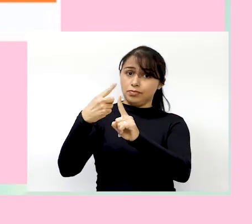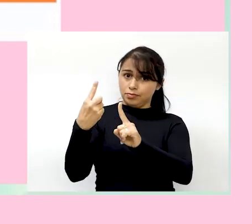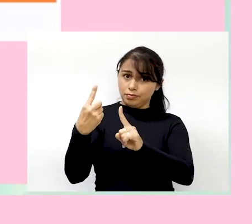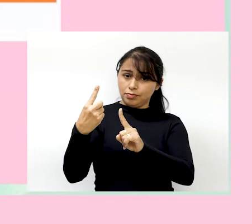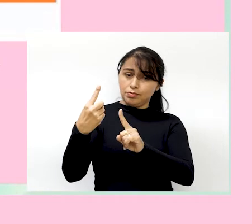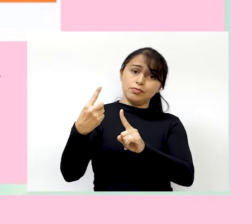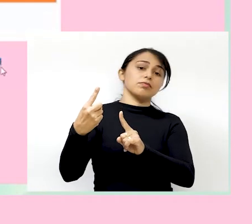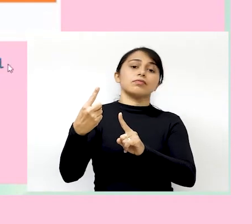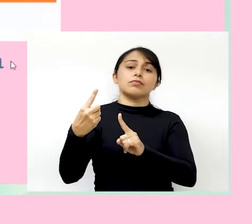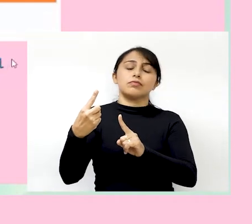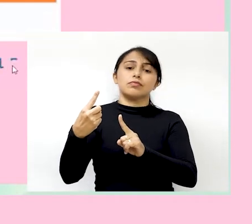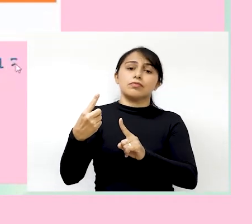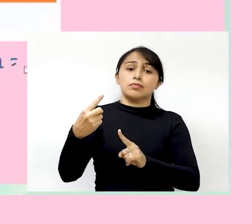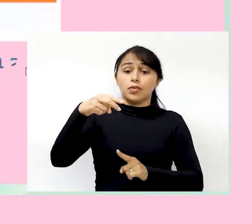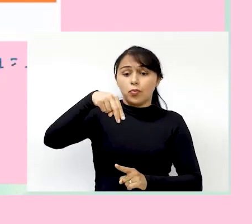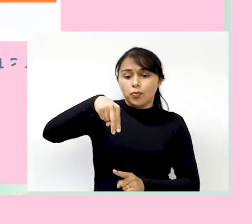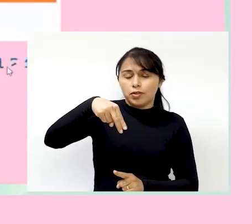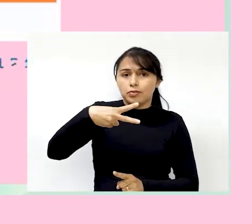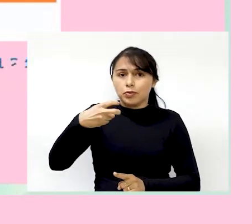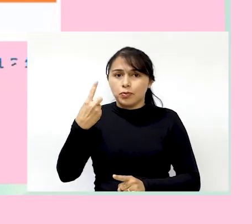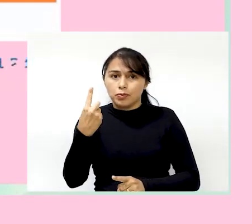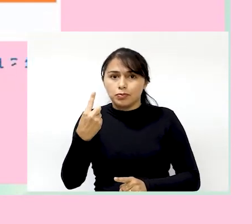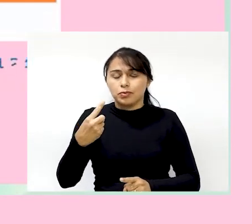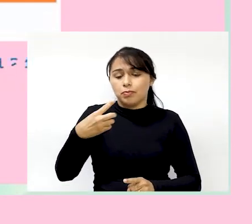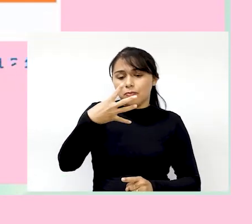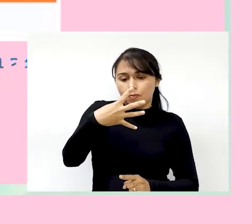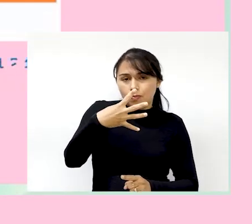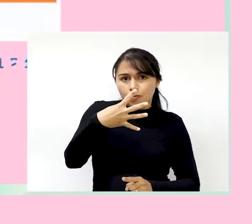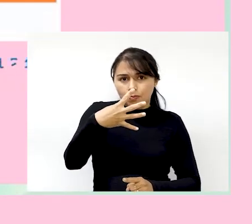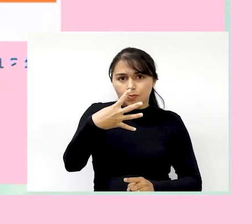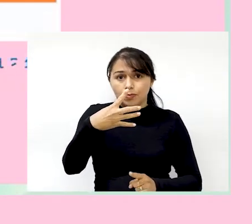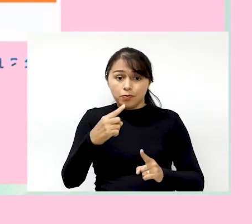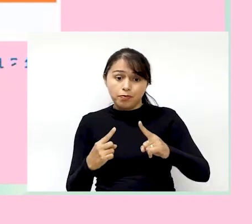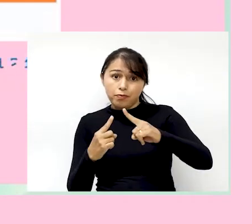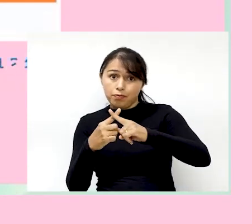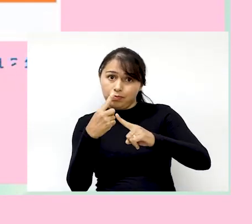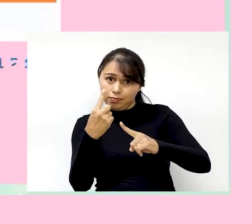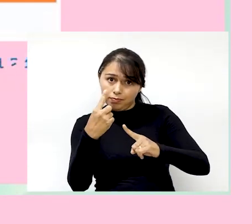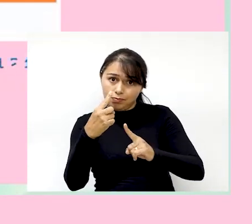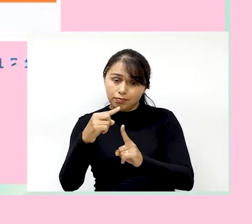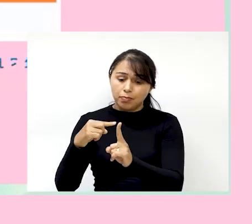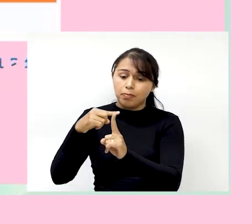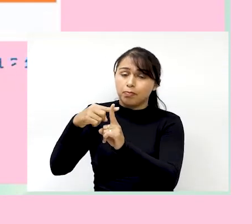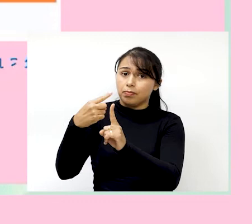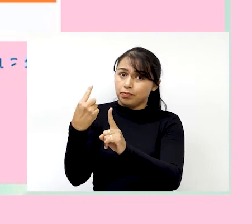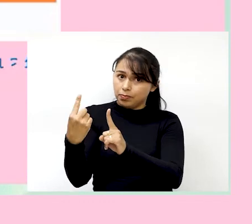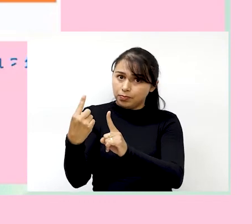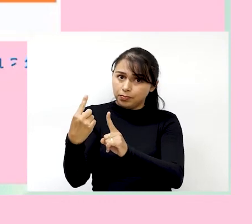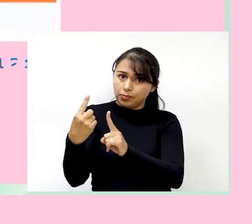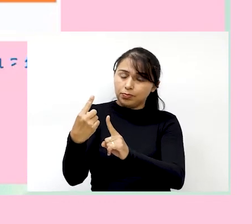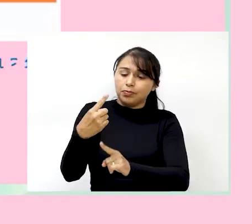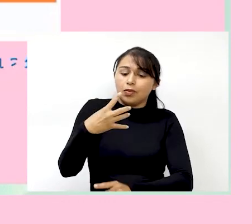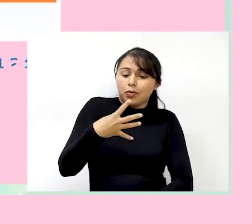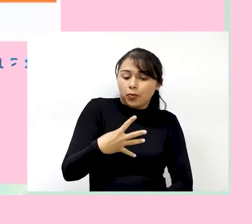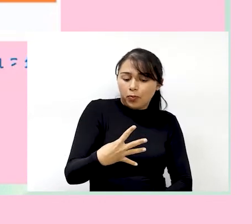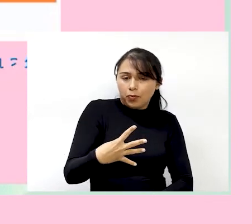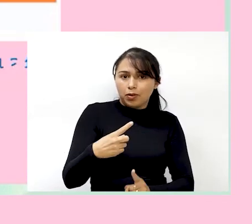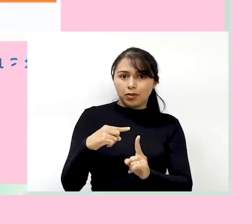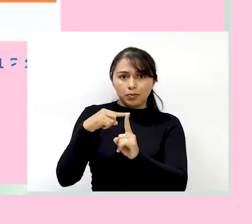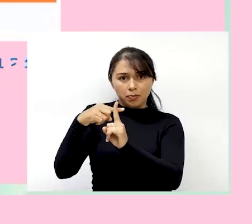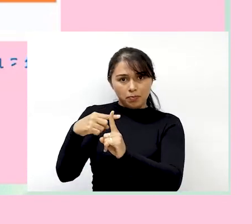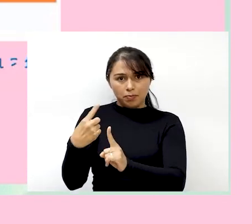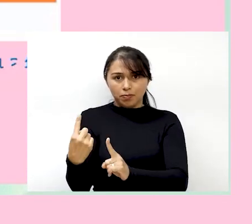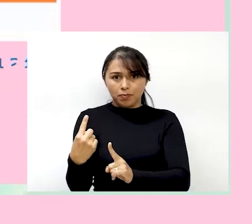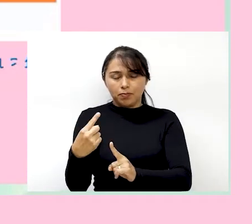1, quando n foi igual a 1, eu tenho 4 vezes 1 mais 1. Então, dá